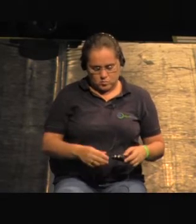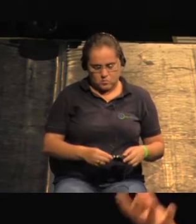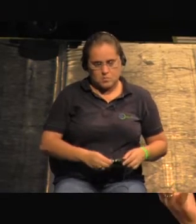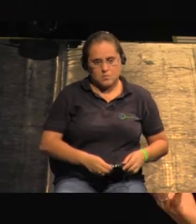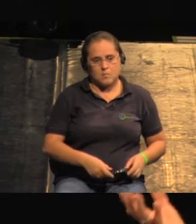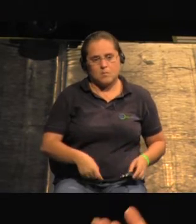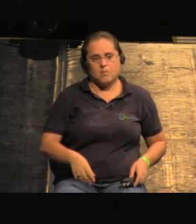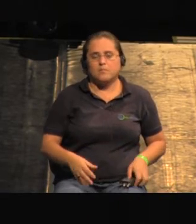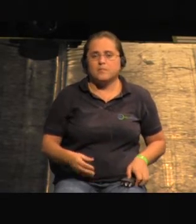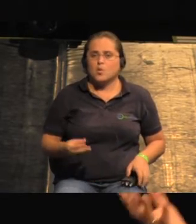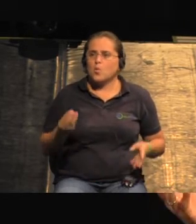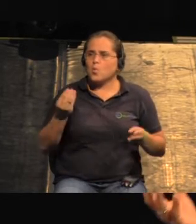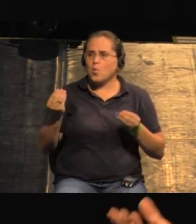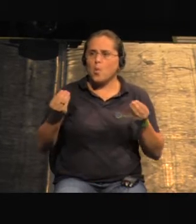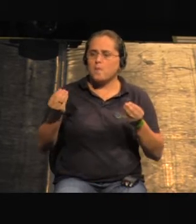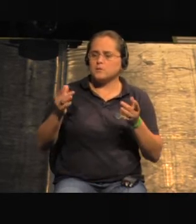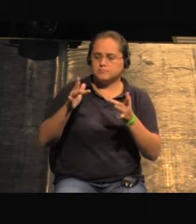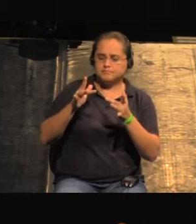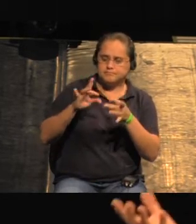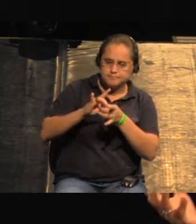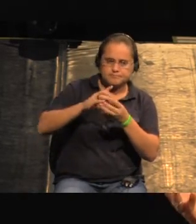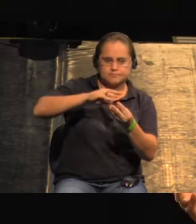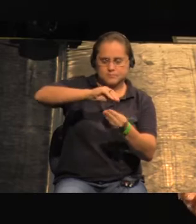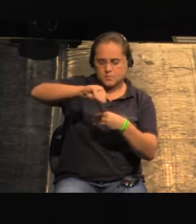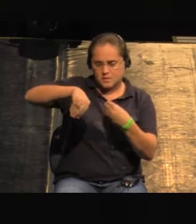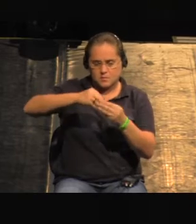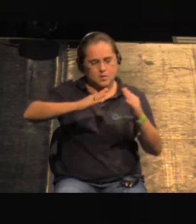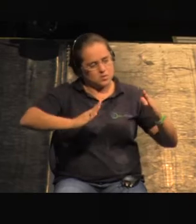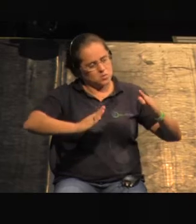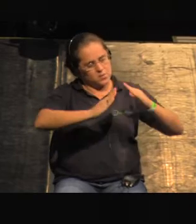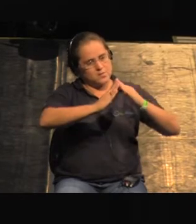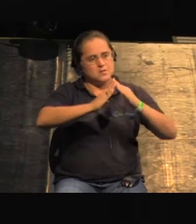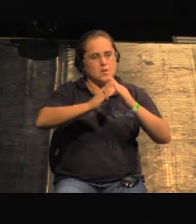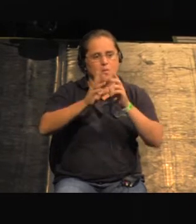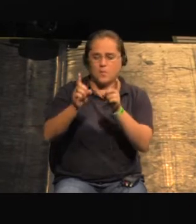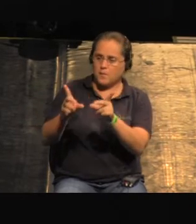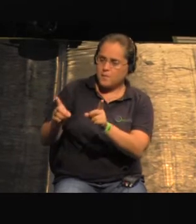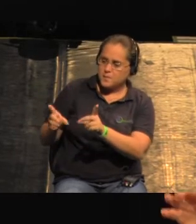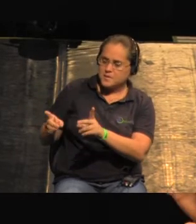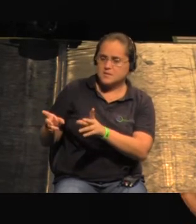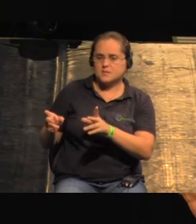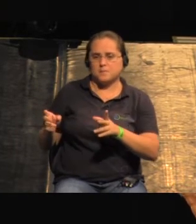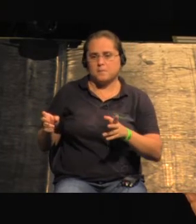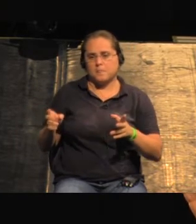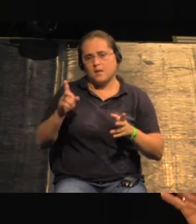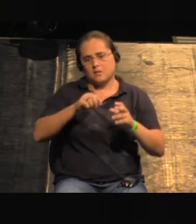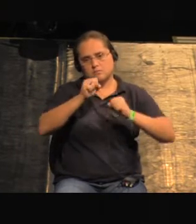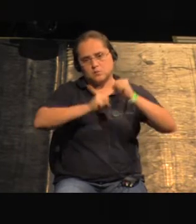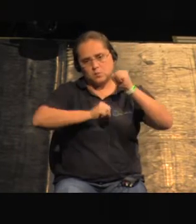como conciliar essa mistura de residencial, comercial